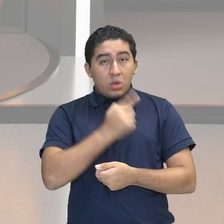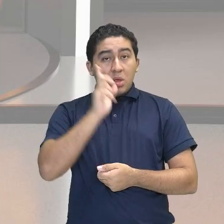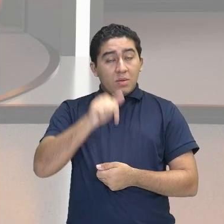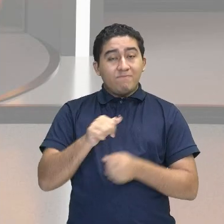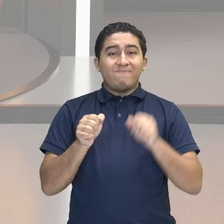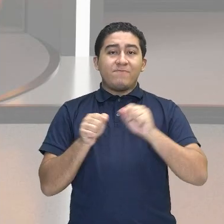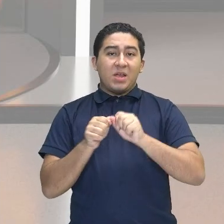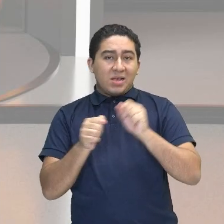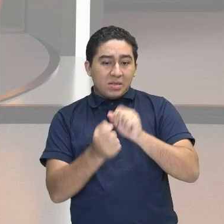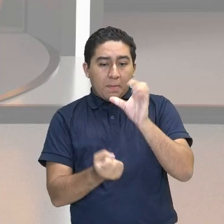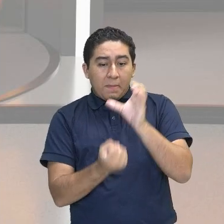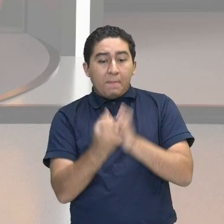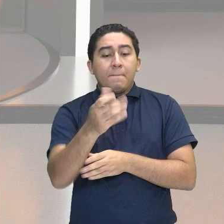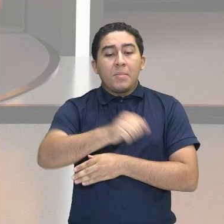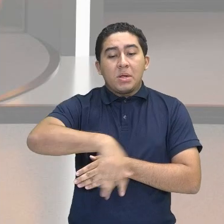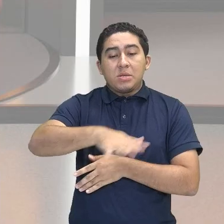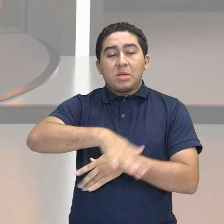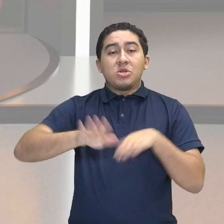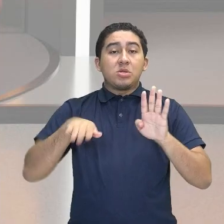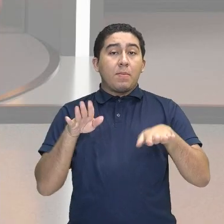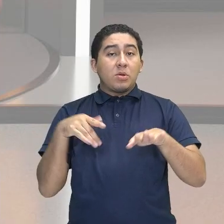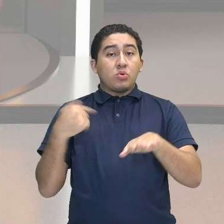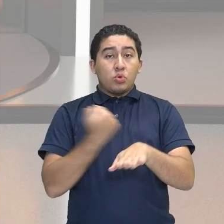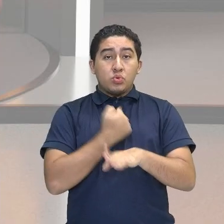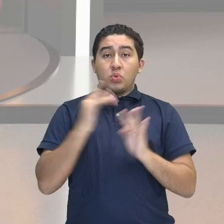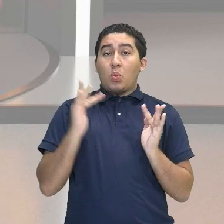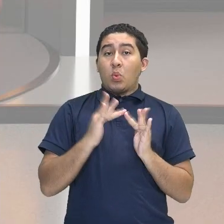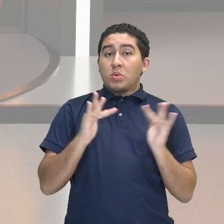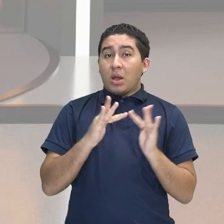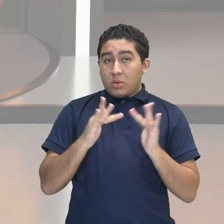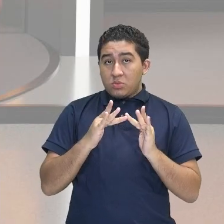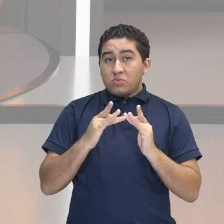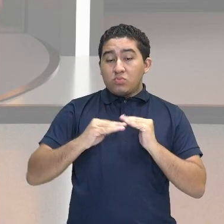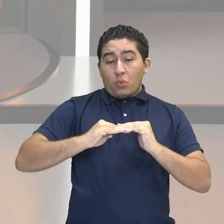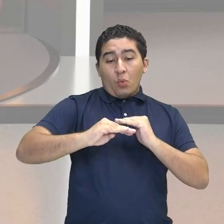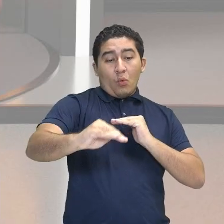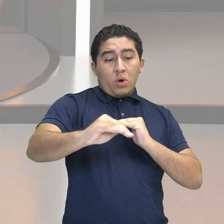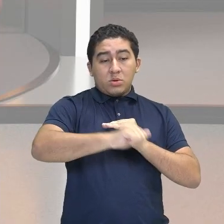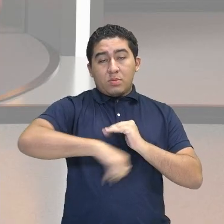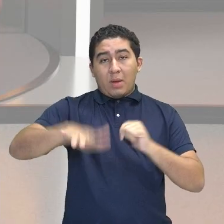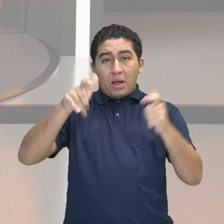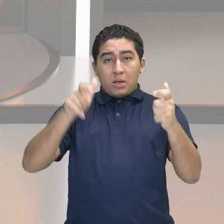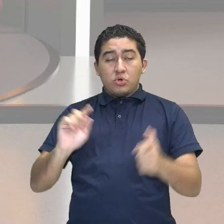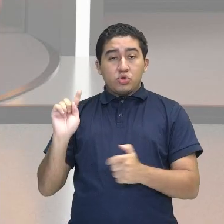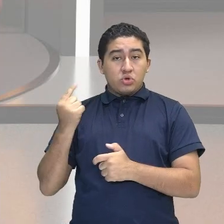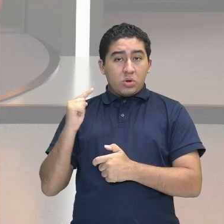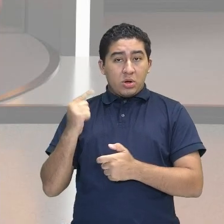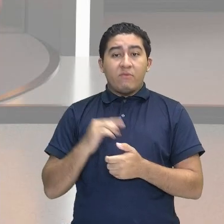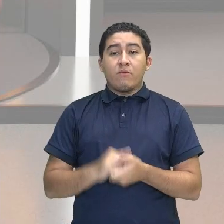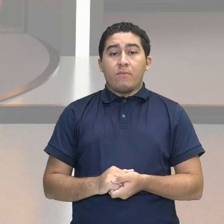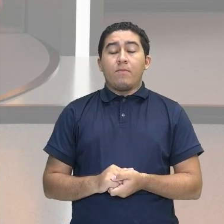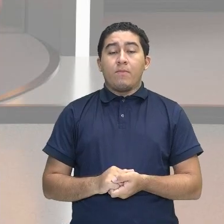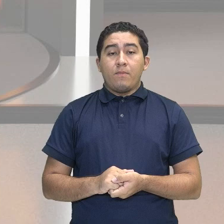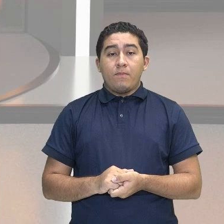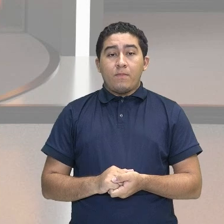de acordo com essa interação que eu tenho com aquele espaço geográfico, com aquela